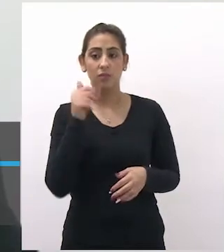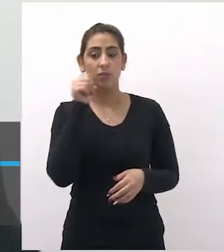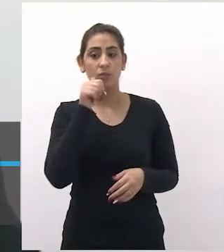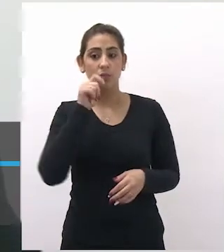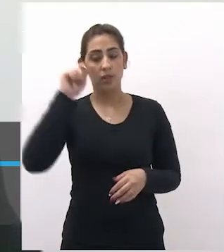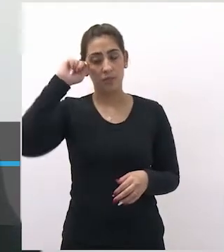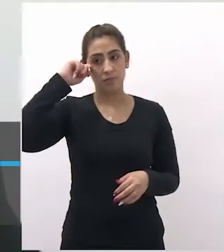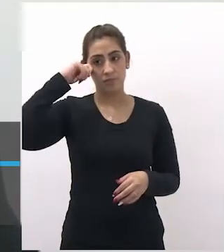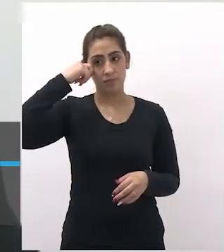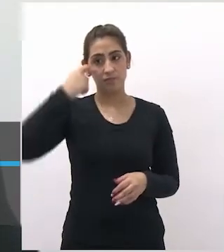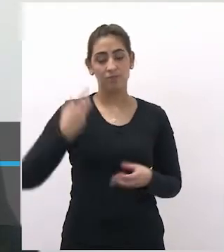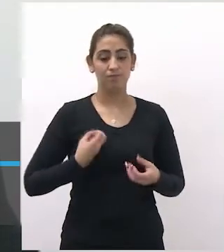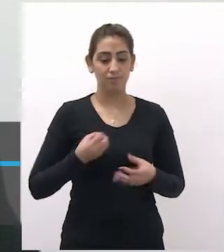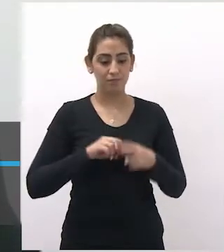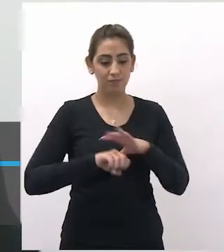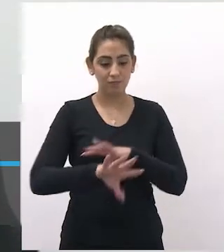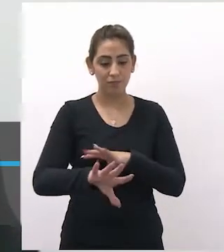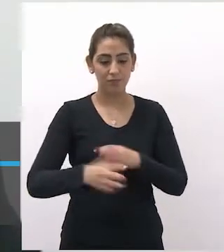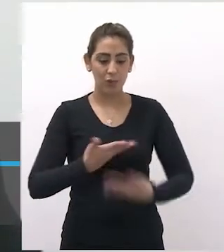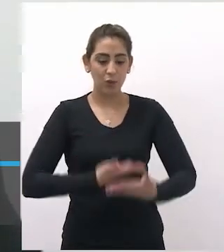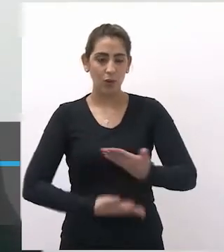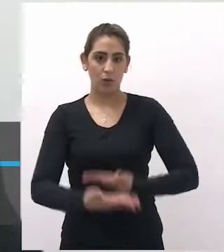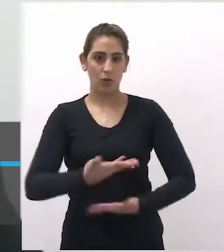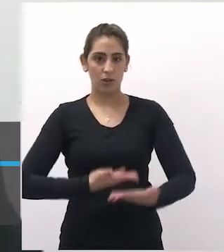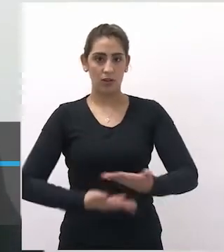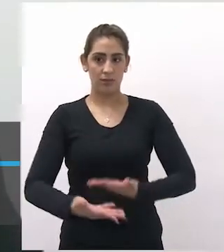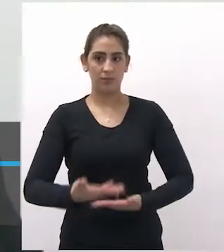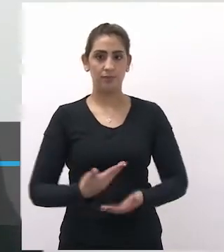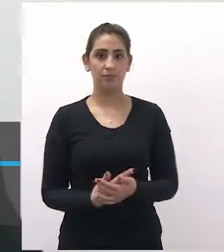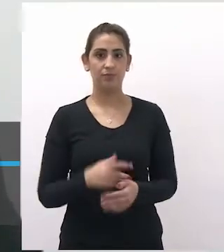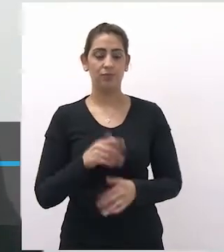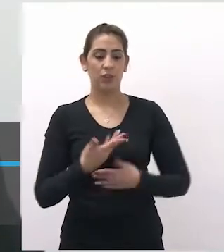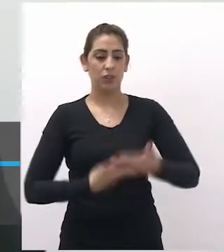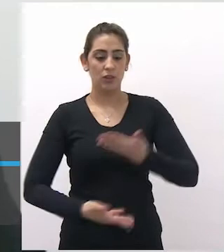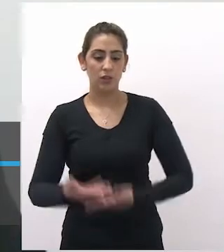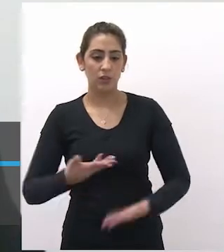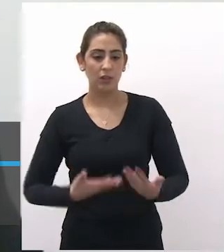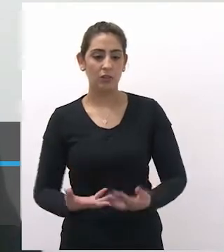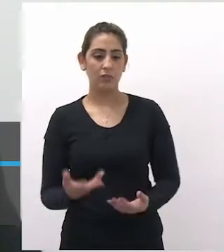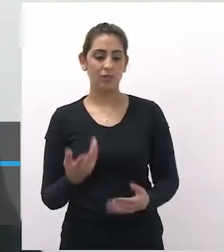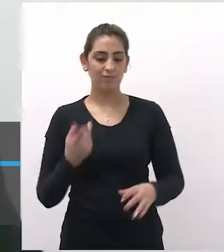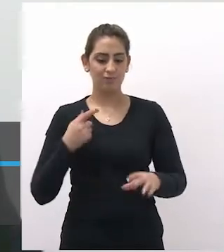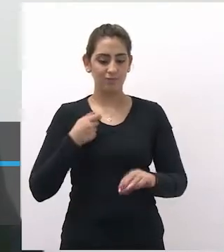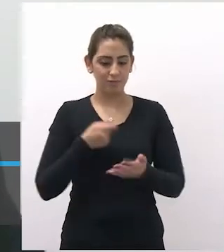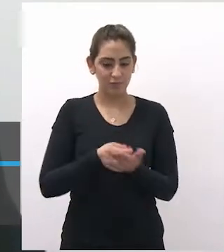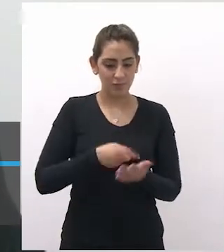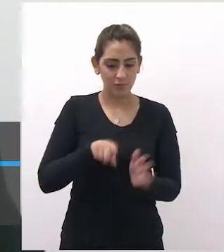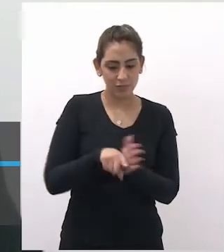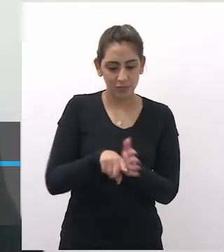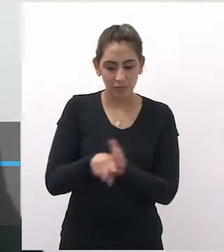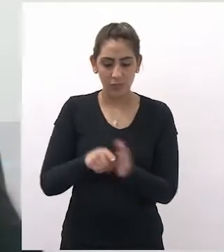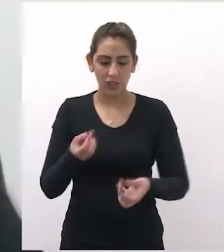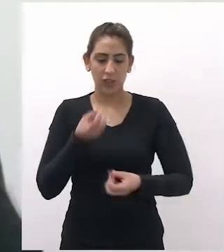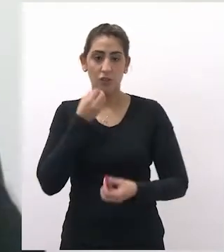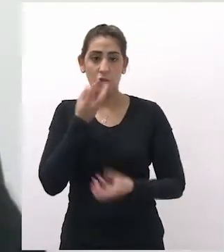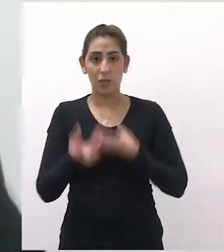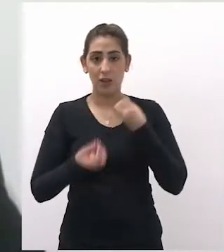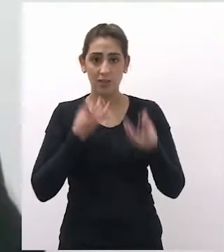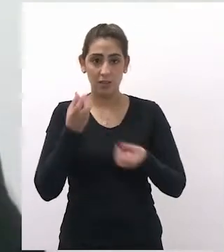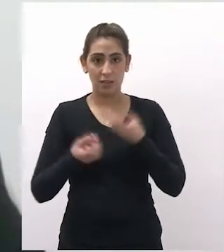espaço essencialmente de troca de afeto, de troca de conhecimento, de troca de